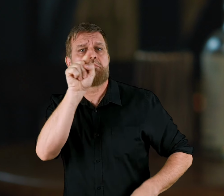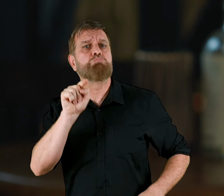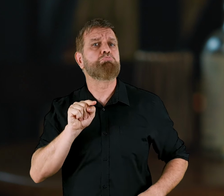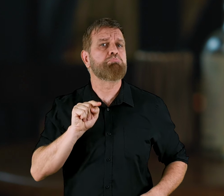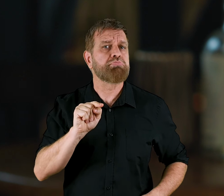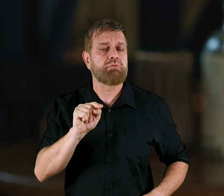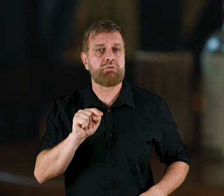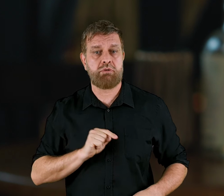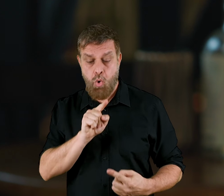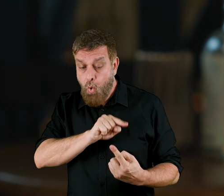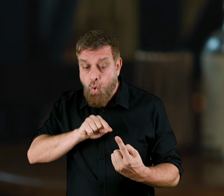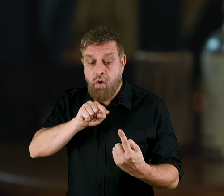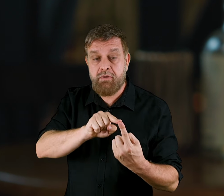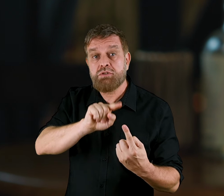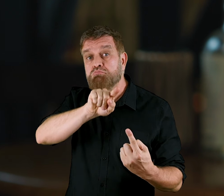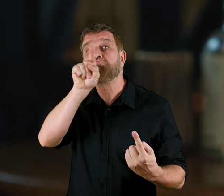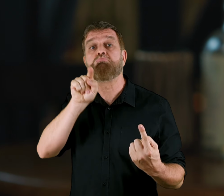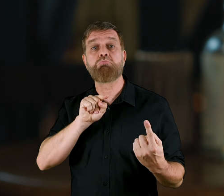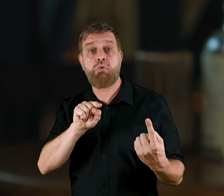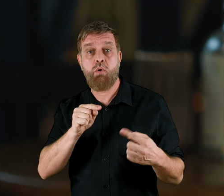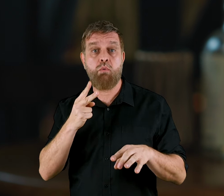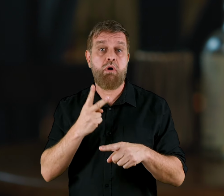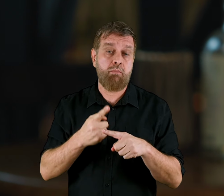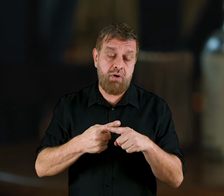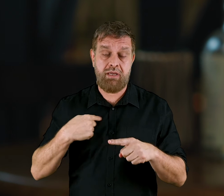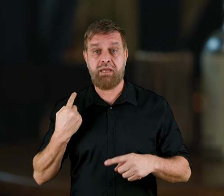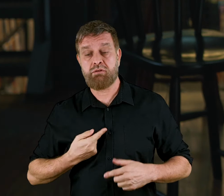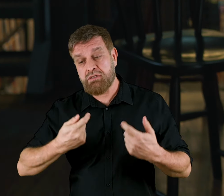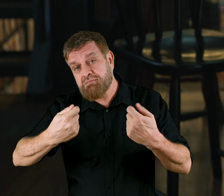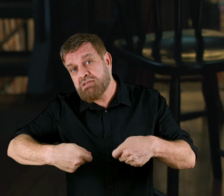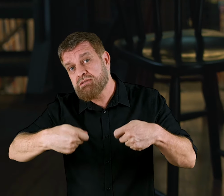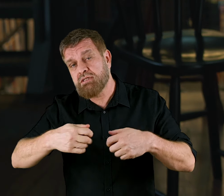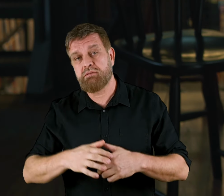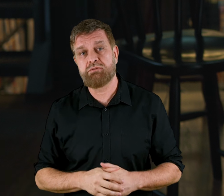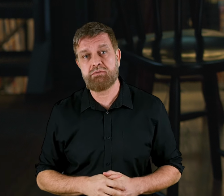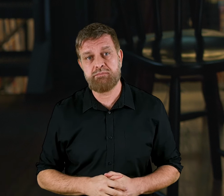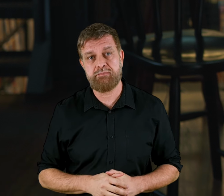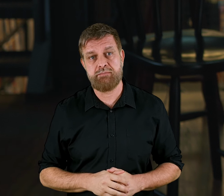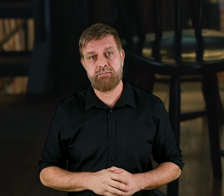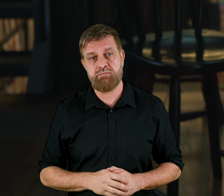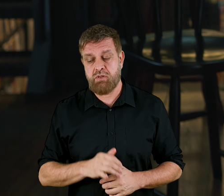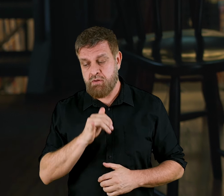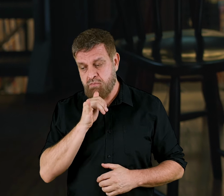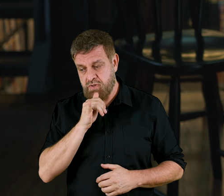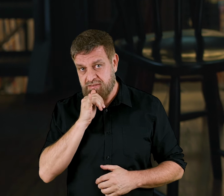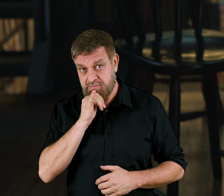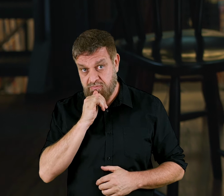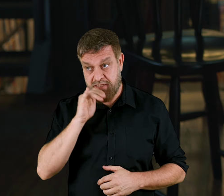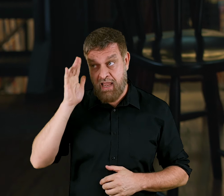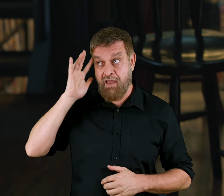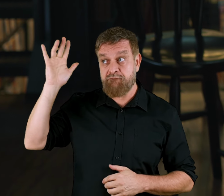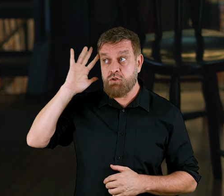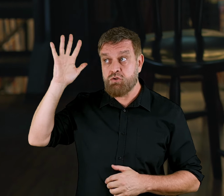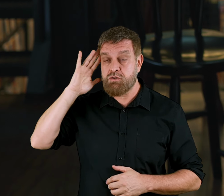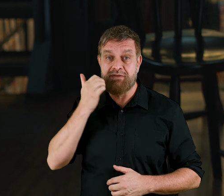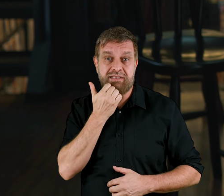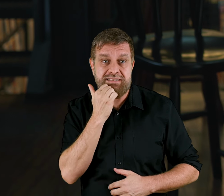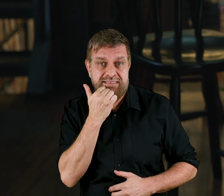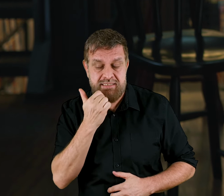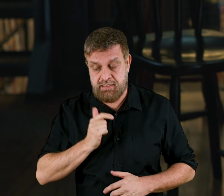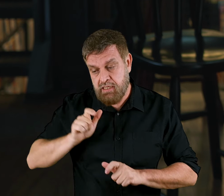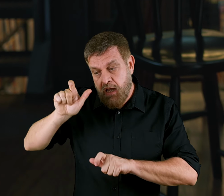Em defesa do quê? Né? E por que nós precisamos? Então, por exemplo, na filosofia da ciência, tem